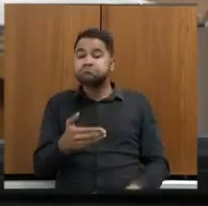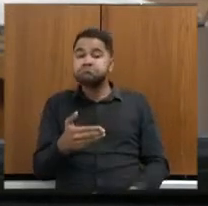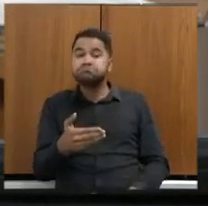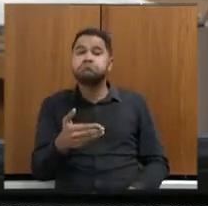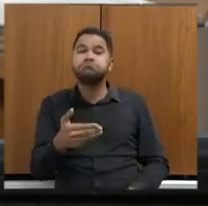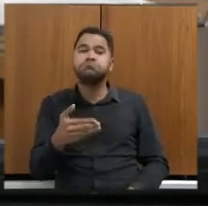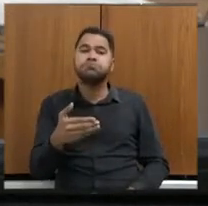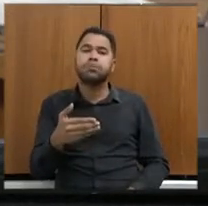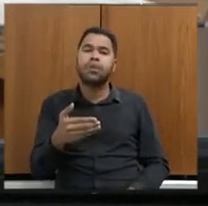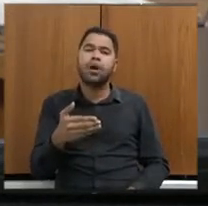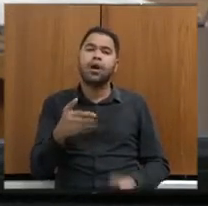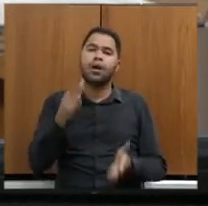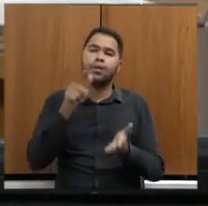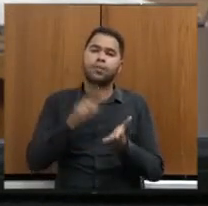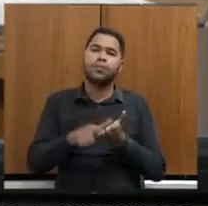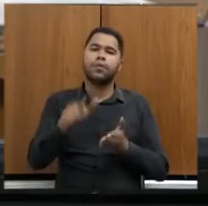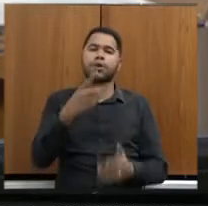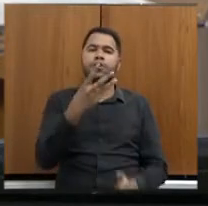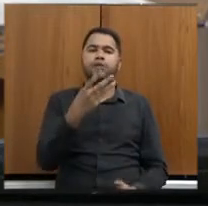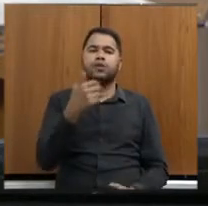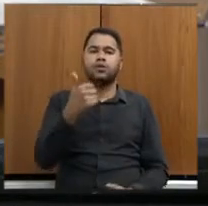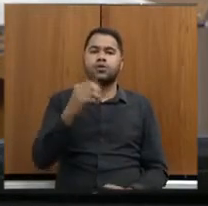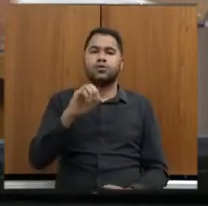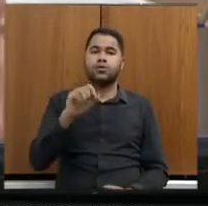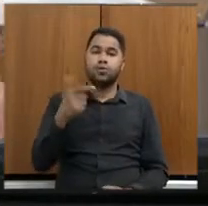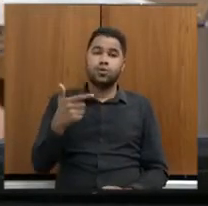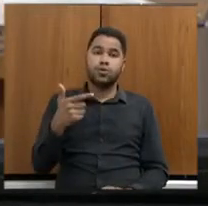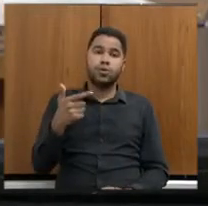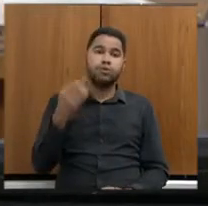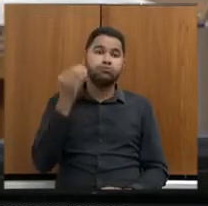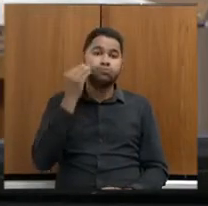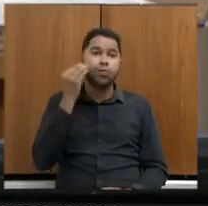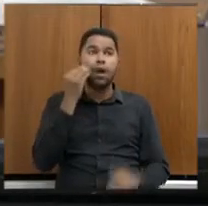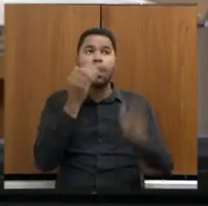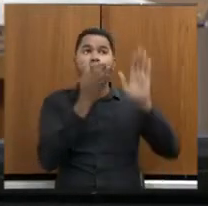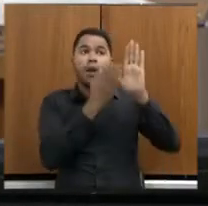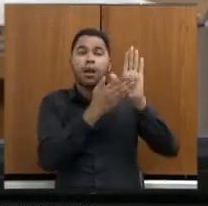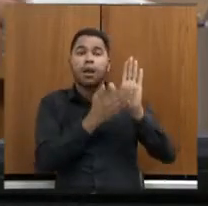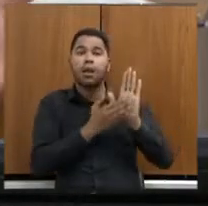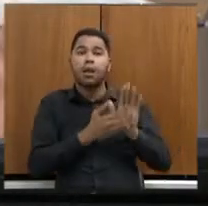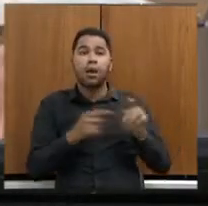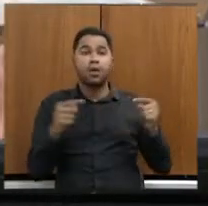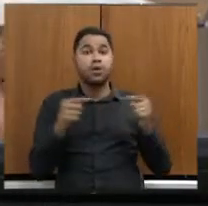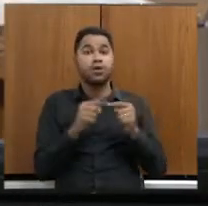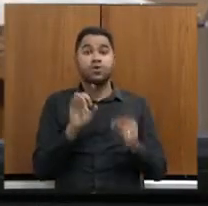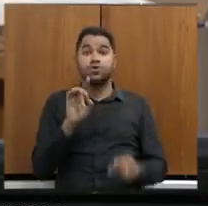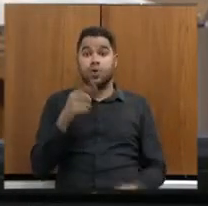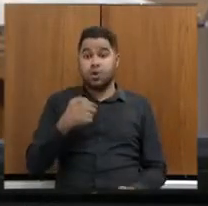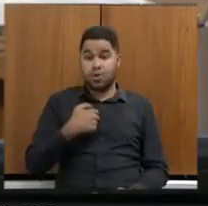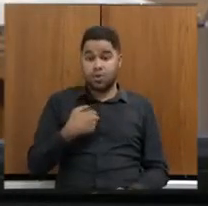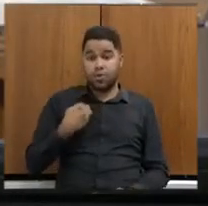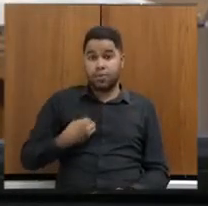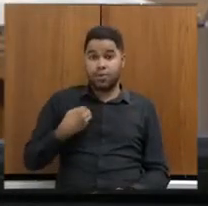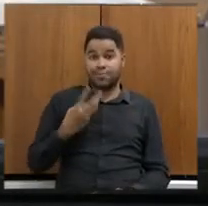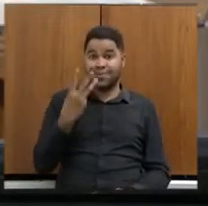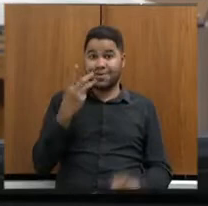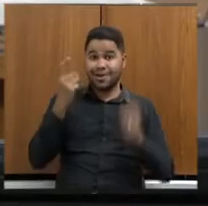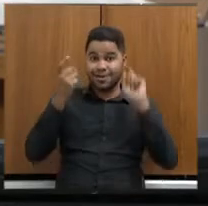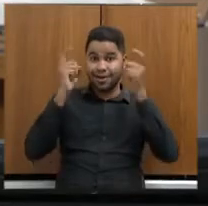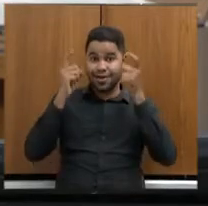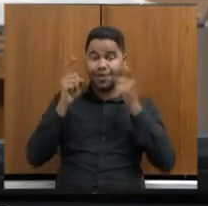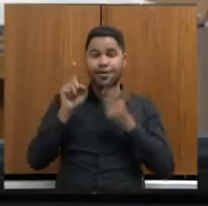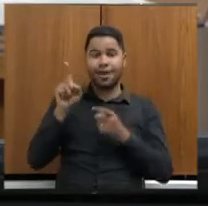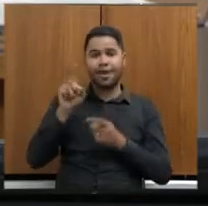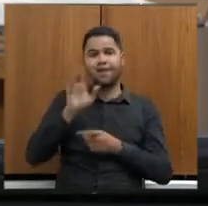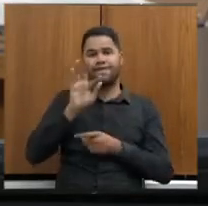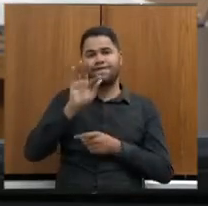breve possível a publicação da 3102 atendendo Os Pretos só eu participei de três reuniões Deputado lá na faemg